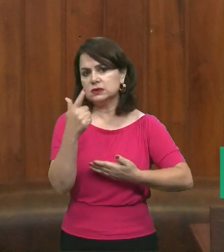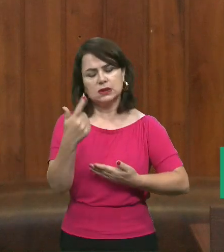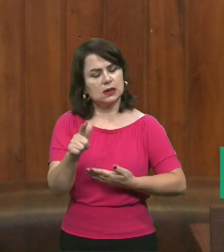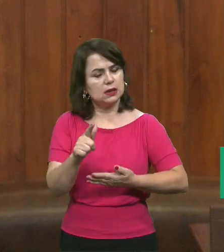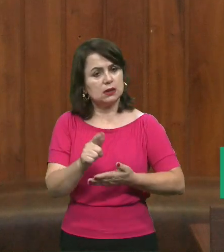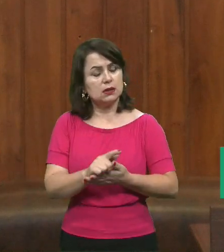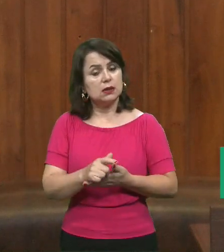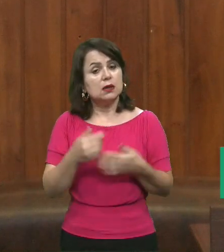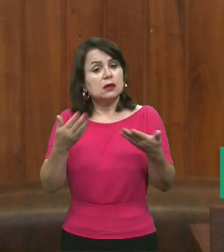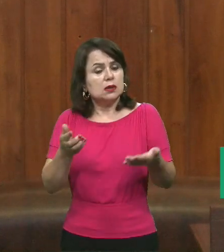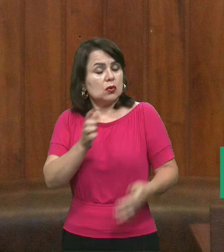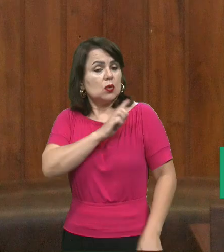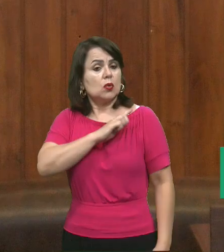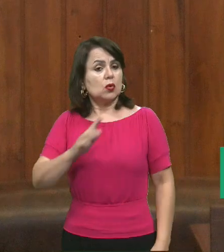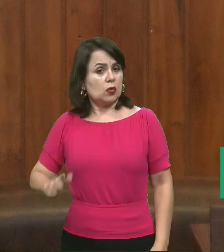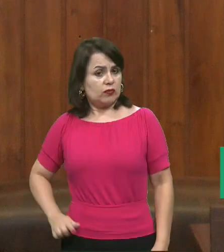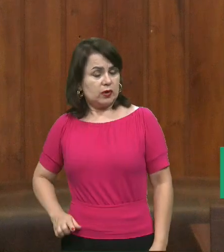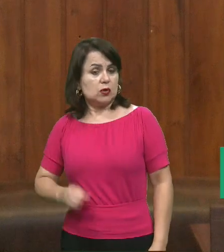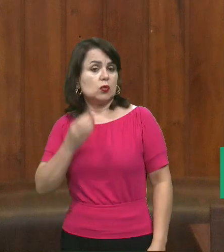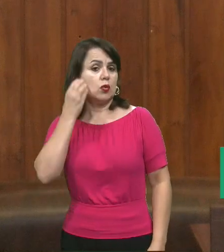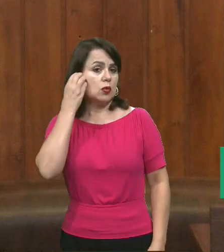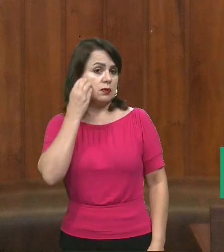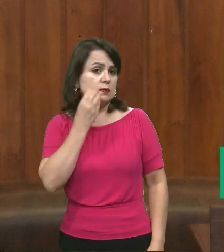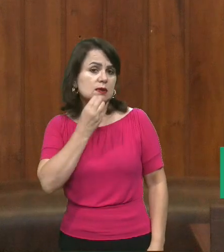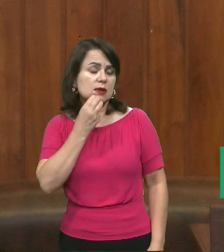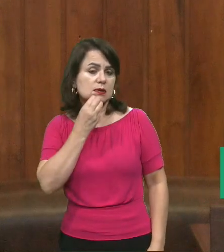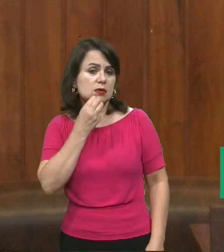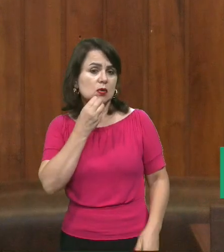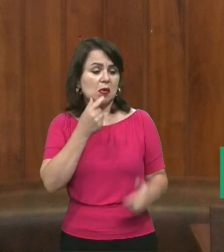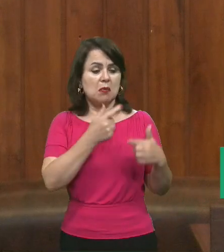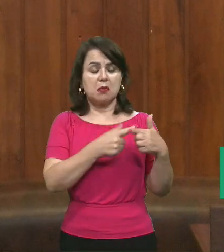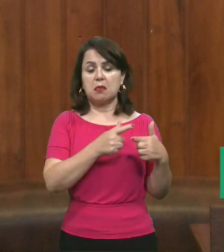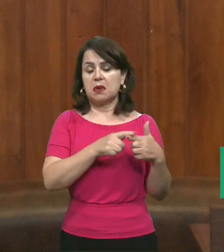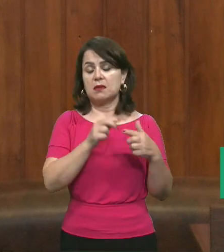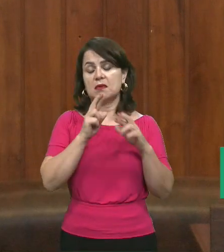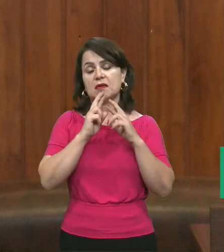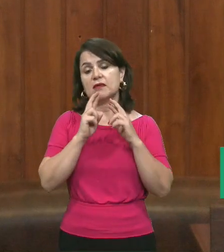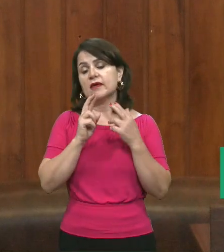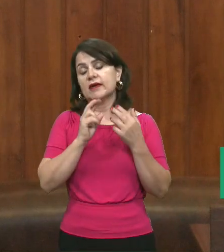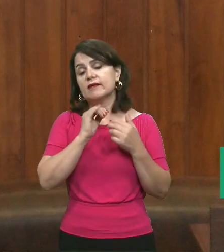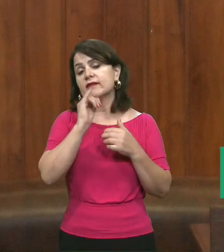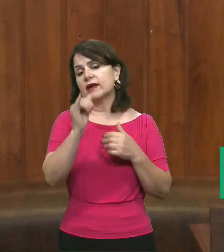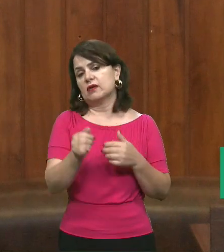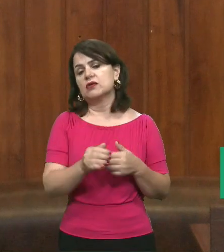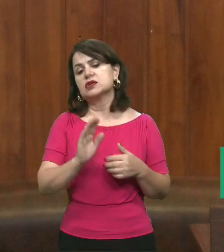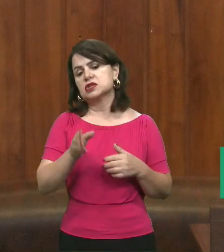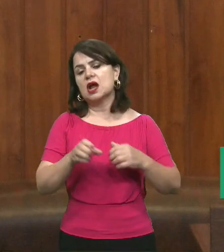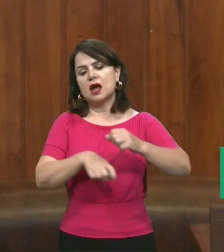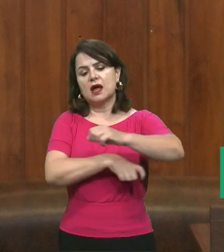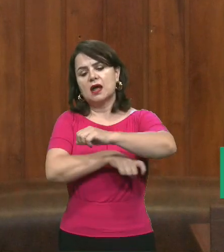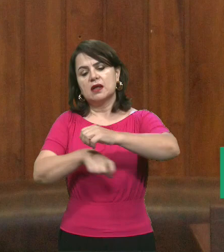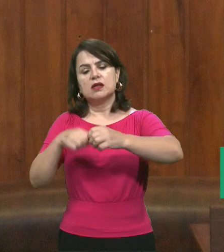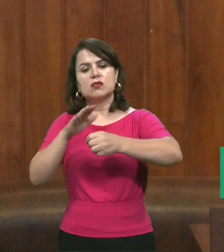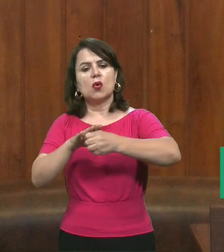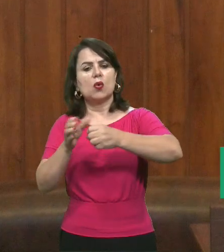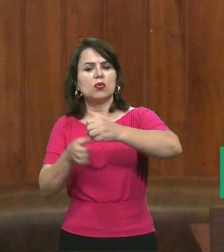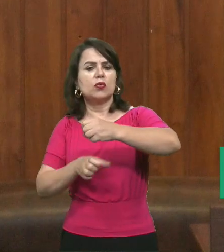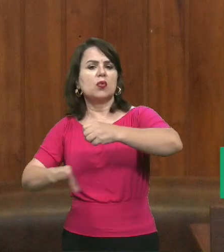o Cícero, o Ceasa, se dizem aí que resolveu o problema do esgoto da nossa cidade. Uma